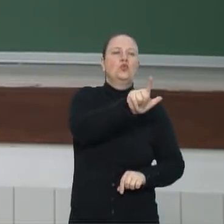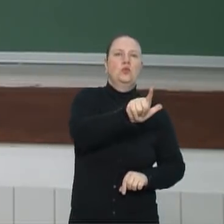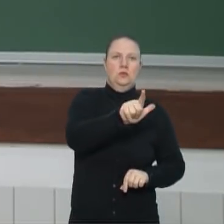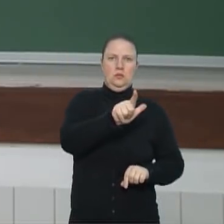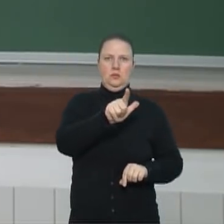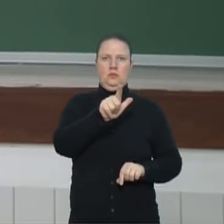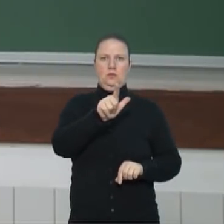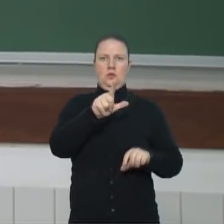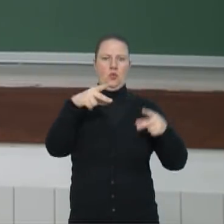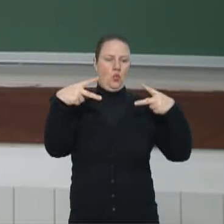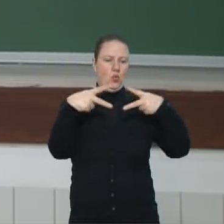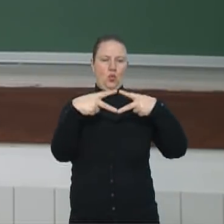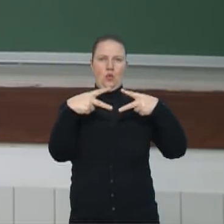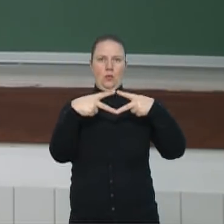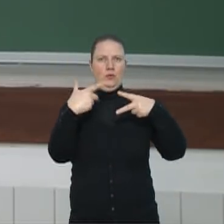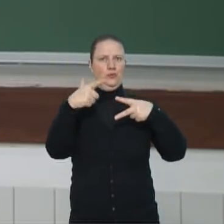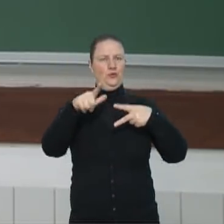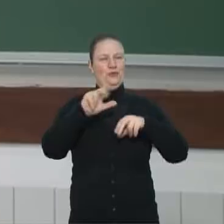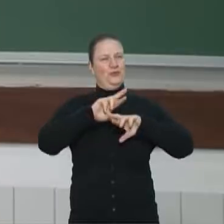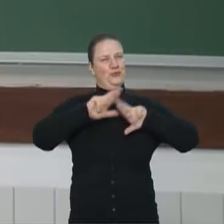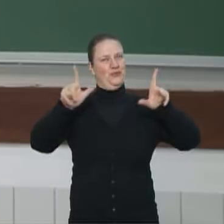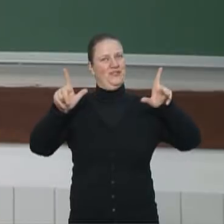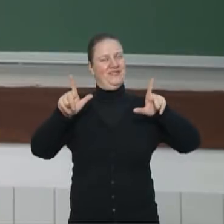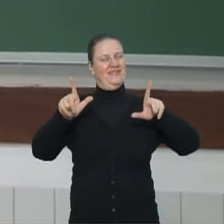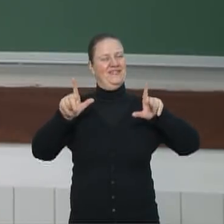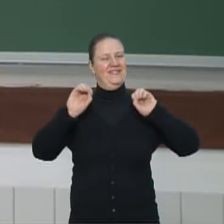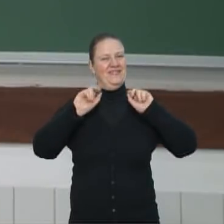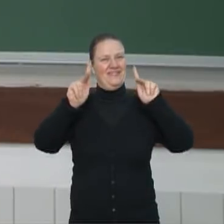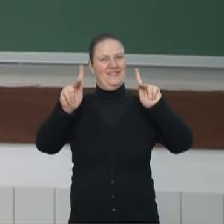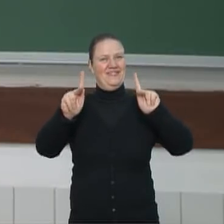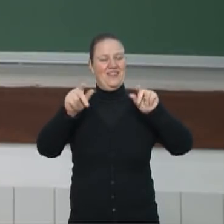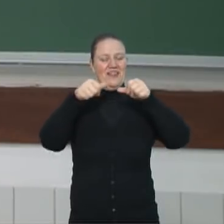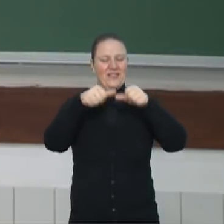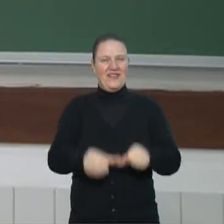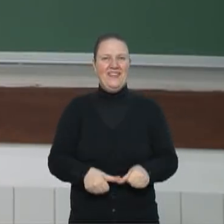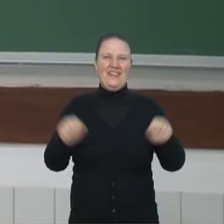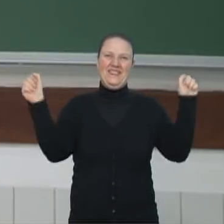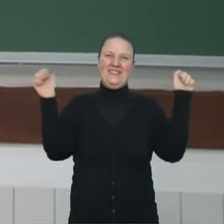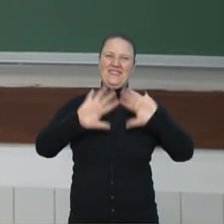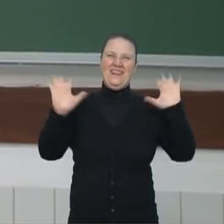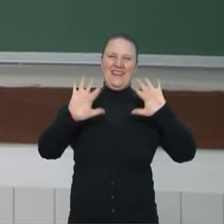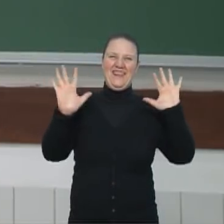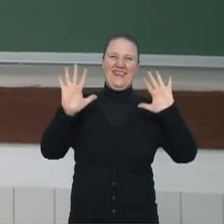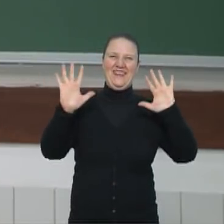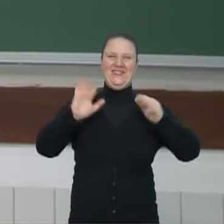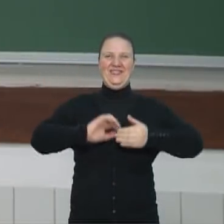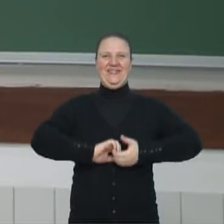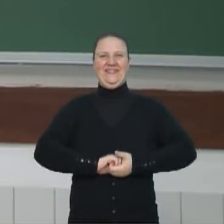sem ser pela fórmula de Bhaskara. Beleza? Vou ficando por aqui, a gente se vê. Tchau, tchau.